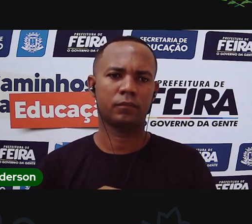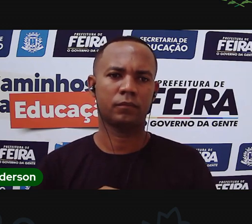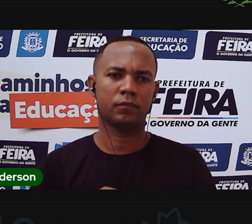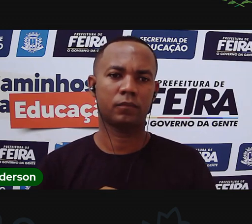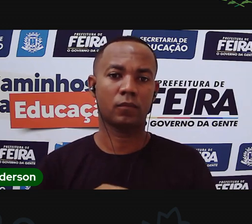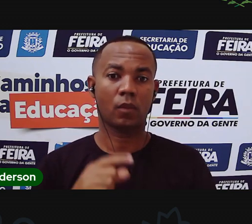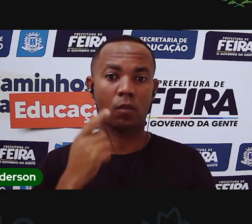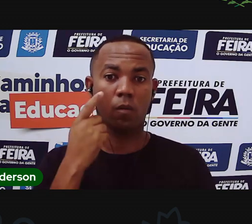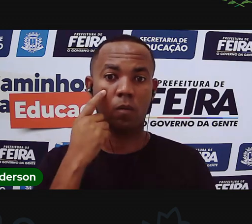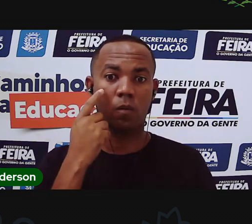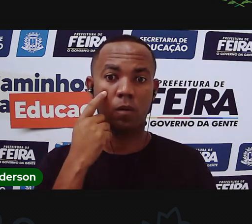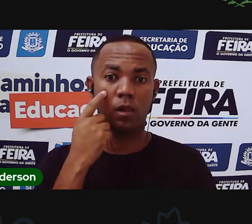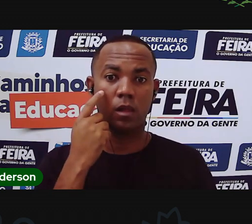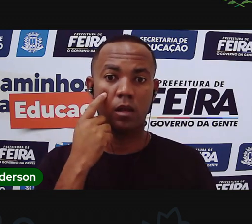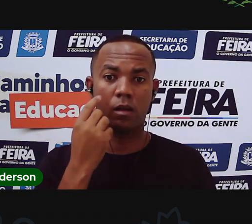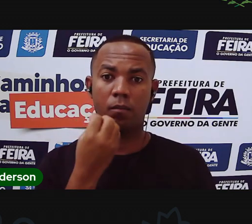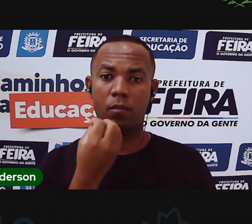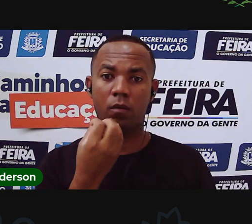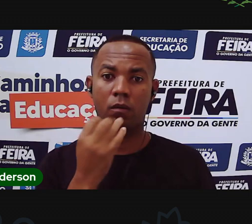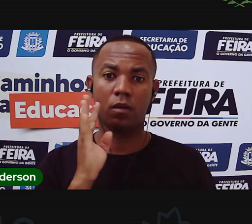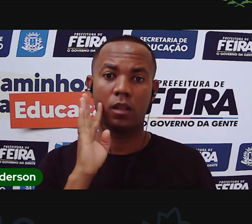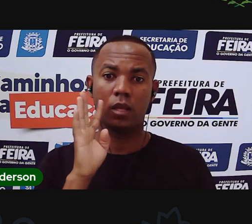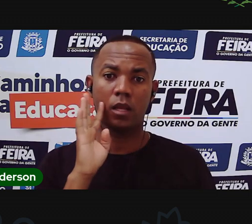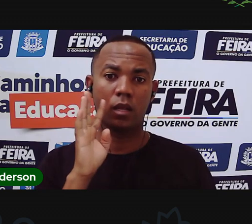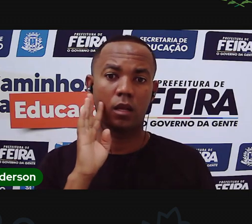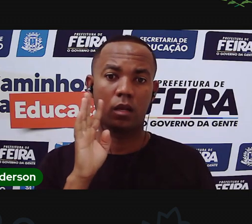Olha como tá bem bacana.